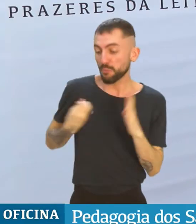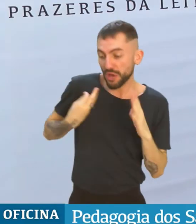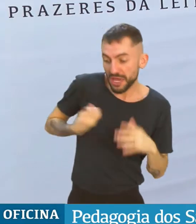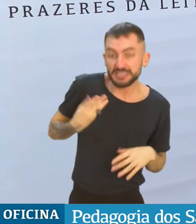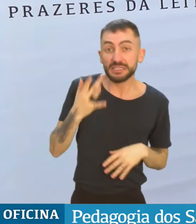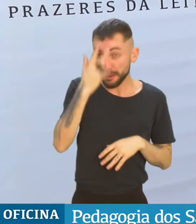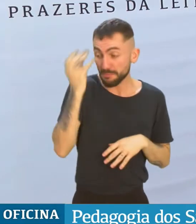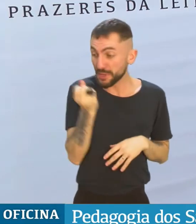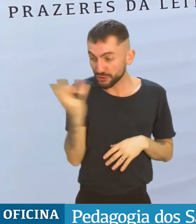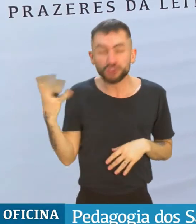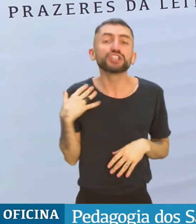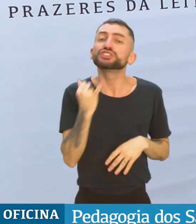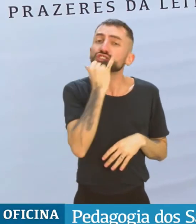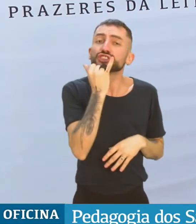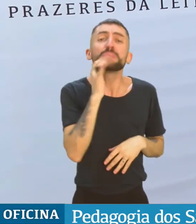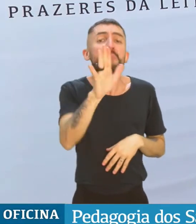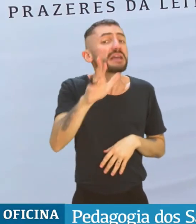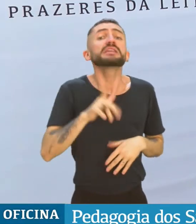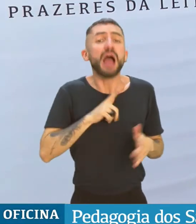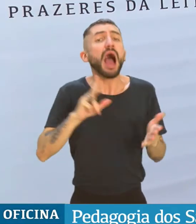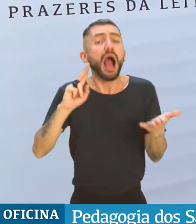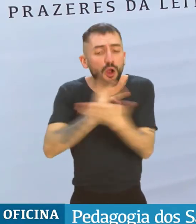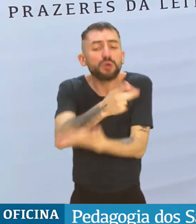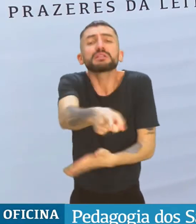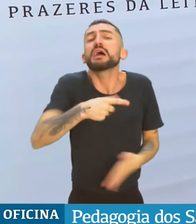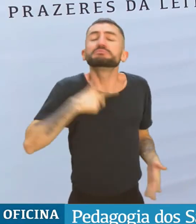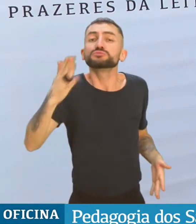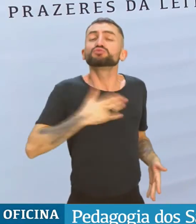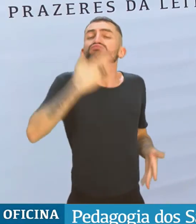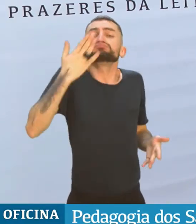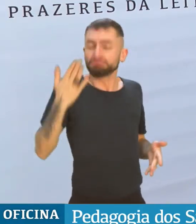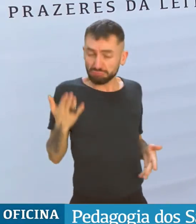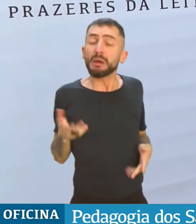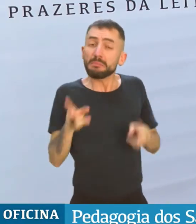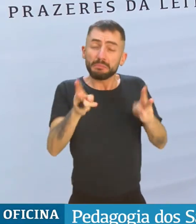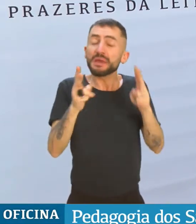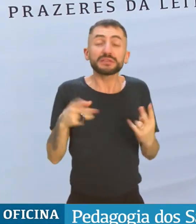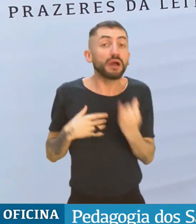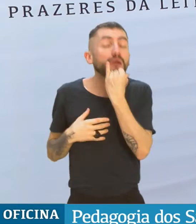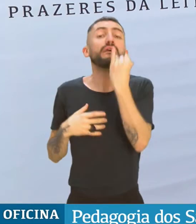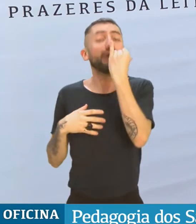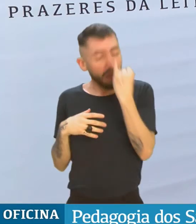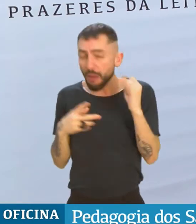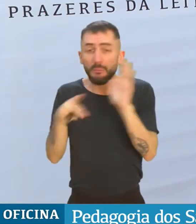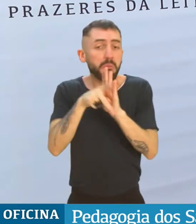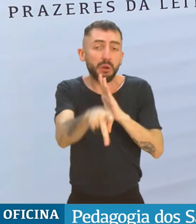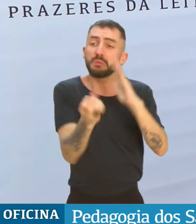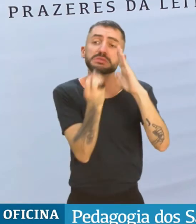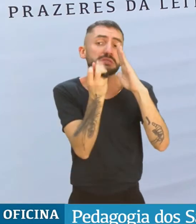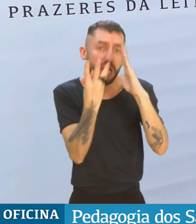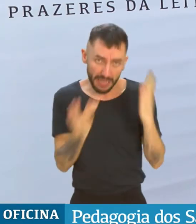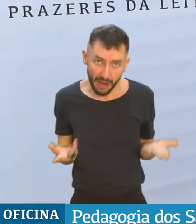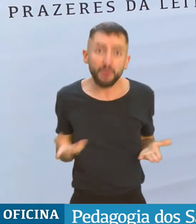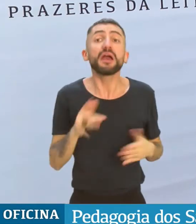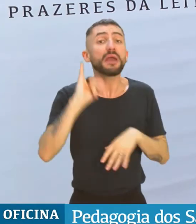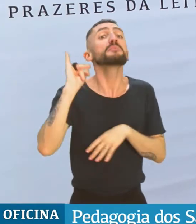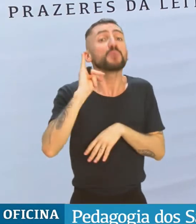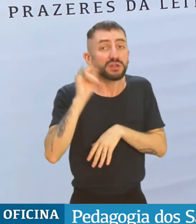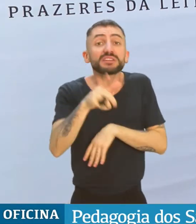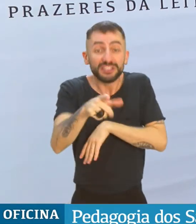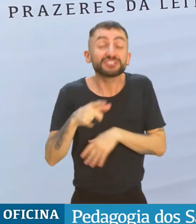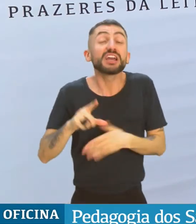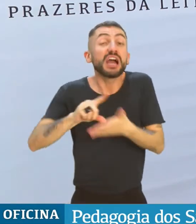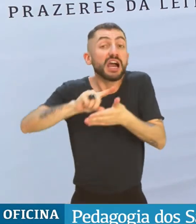também conta com improviso, ele também conta com o espontâneo. Você tem que se preparar para você, de uma certa maneira, navegar nesse